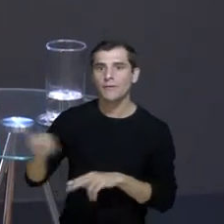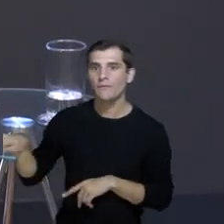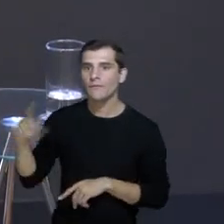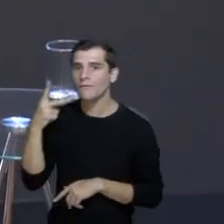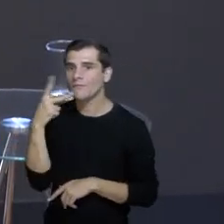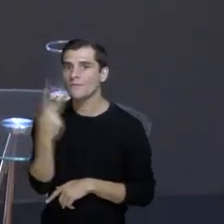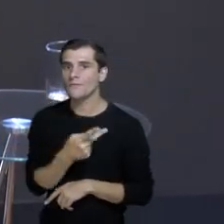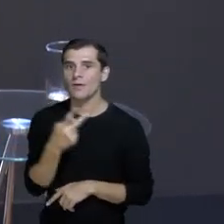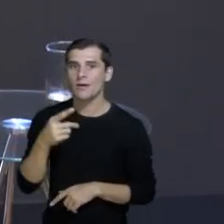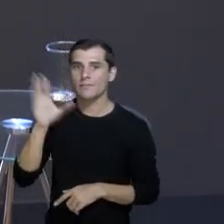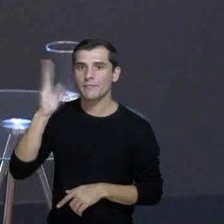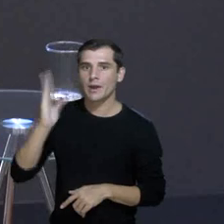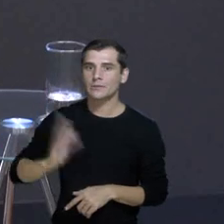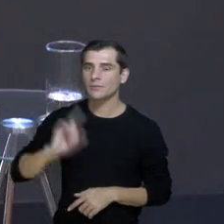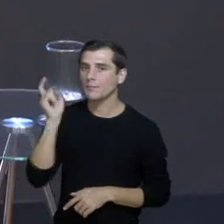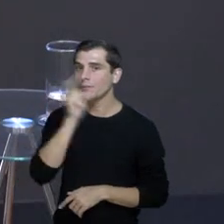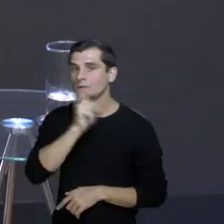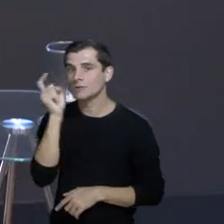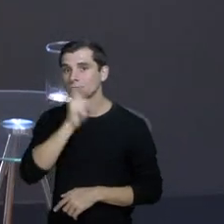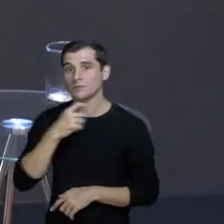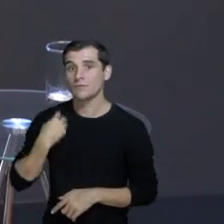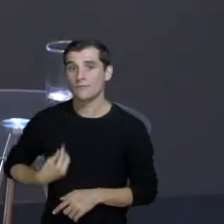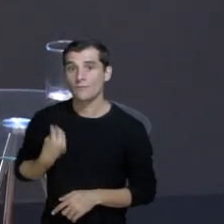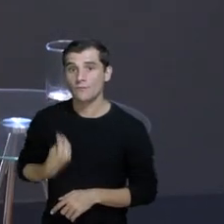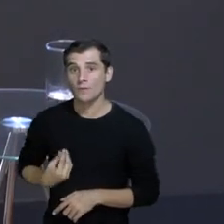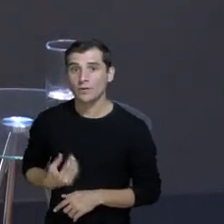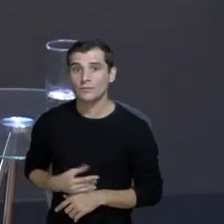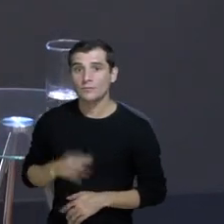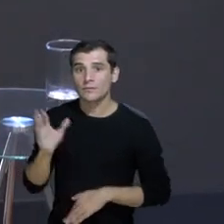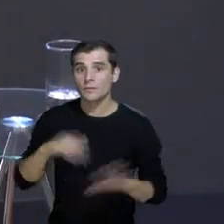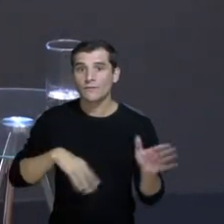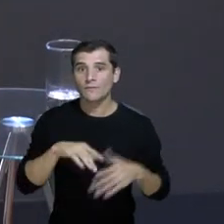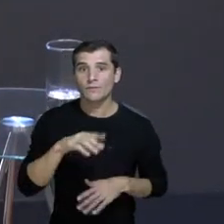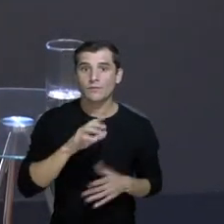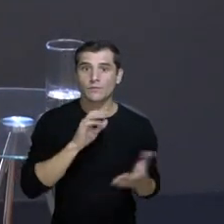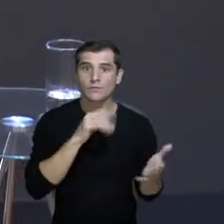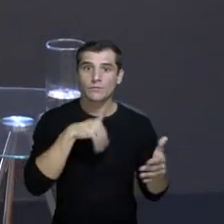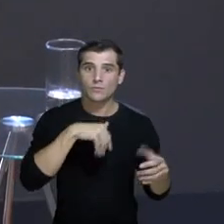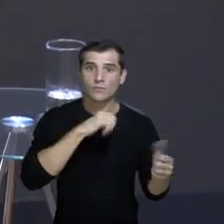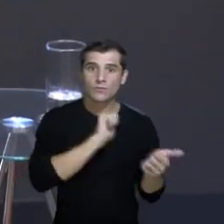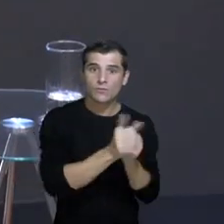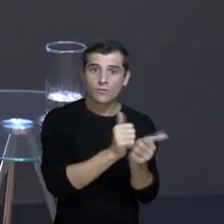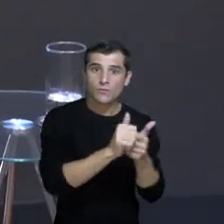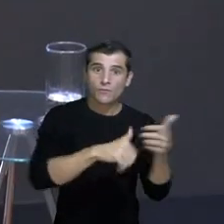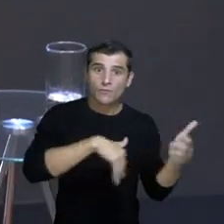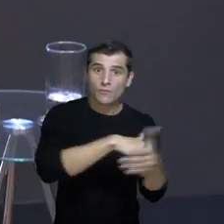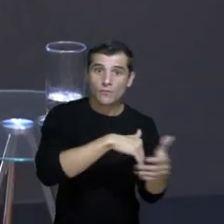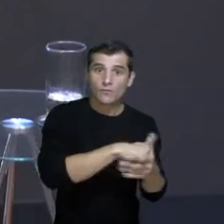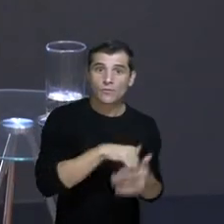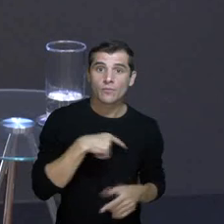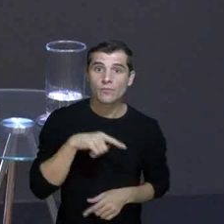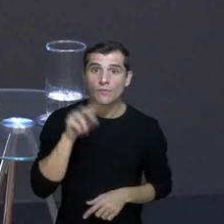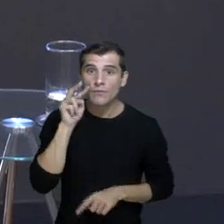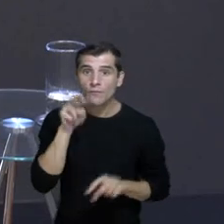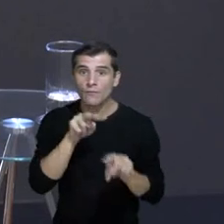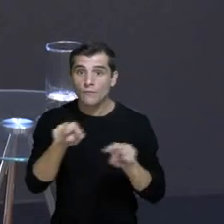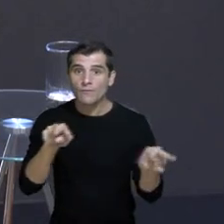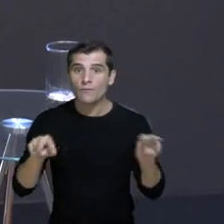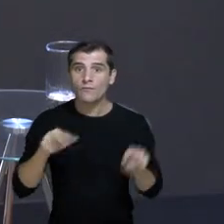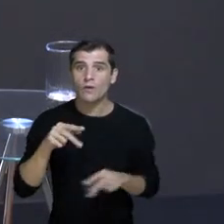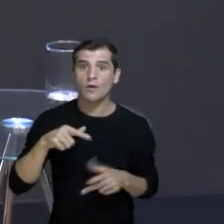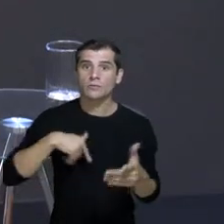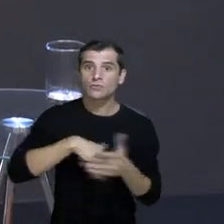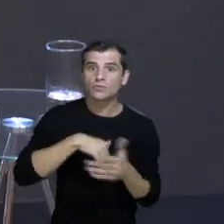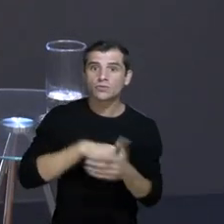um mentiroso assiste jogo de futebol vê o jogador lá se jogando no chão cara